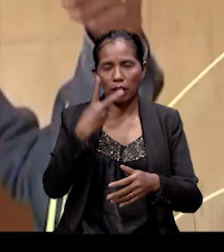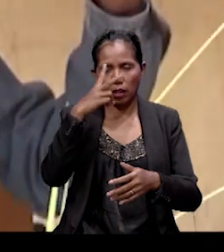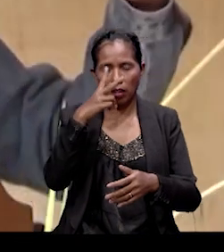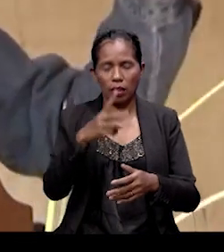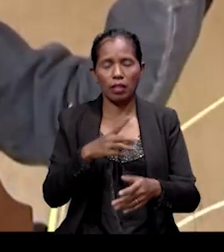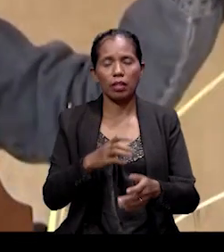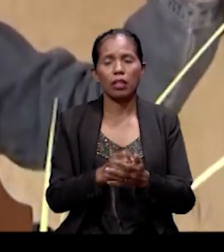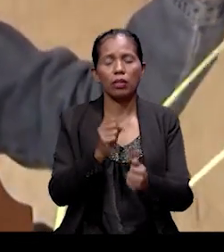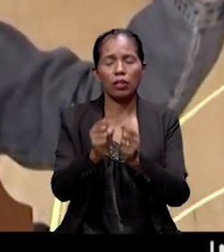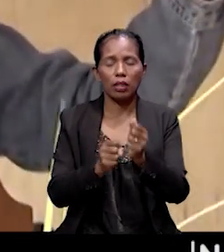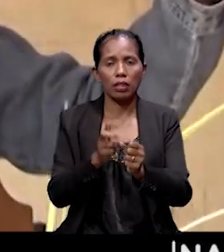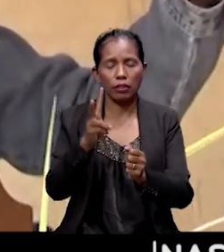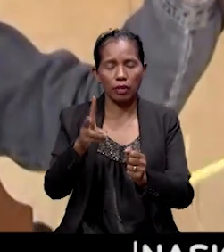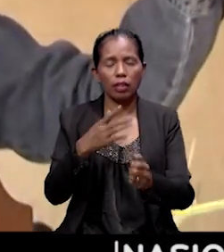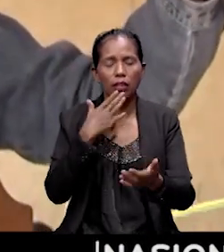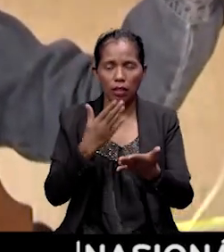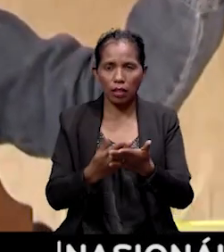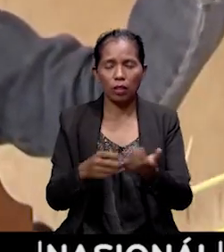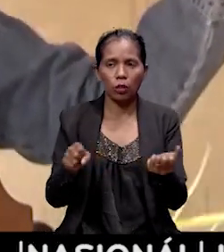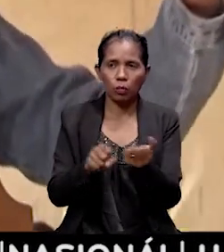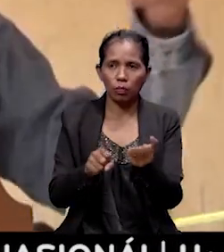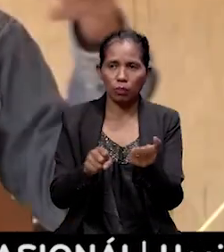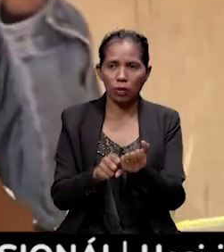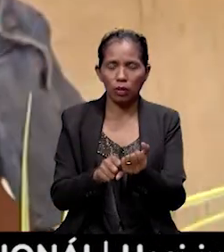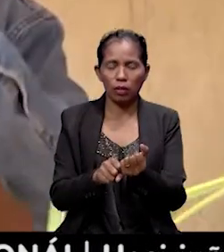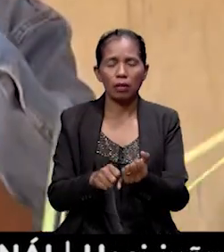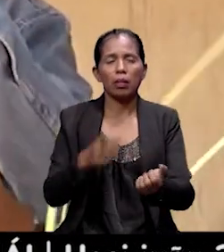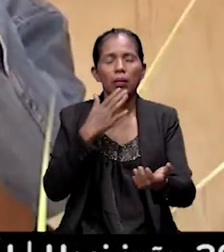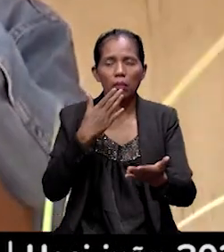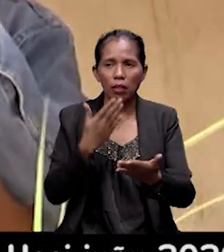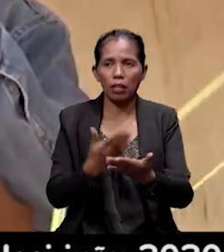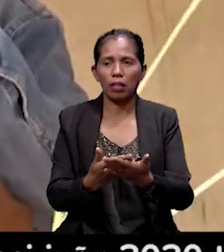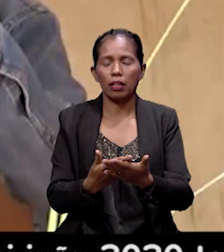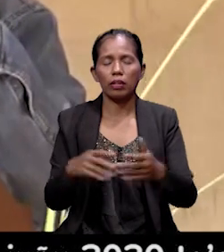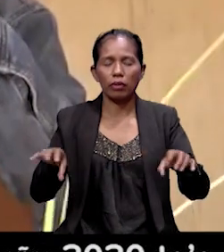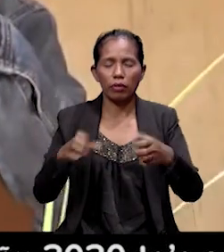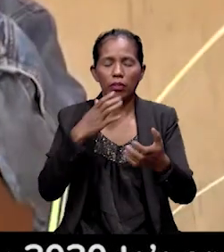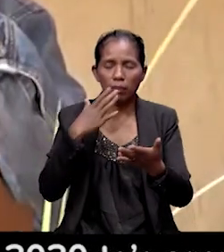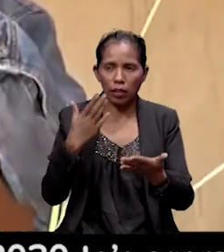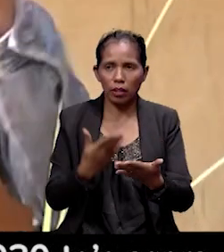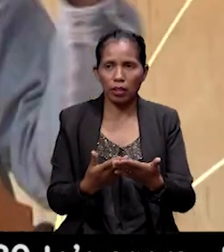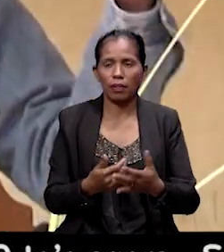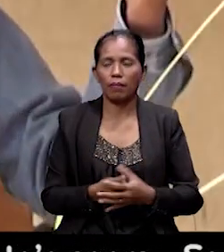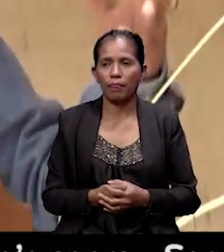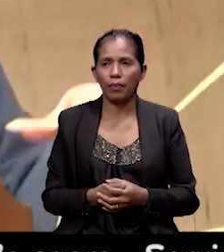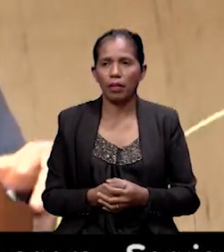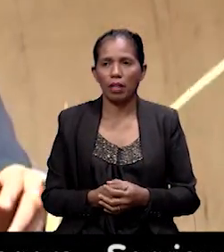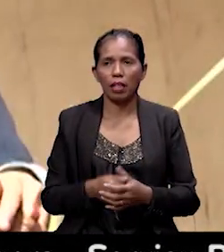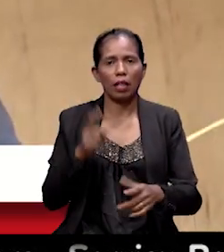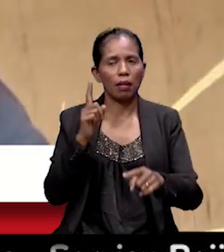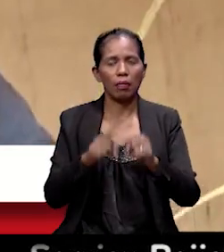nem contribui para papel bem comum defende sirene bem la